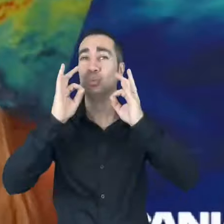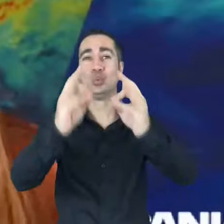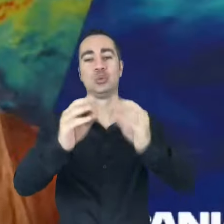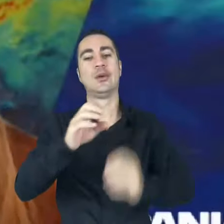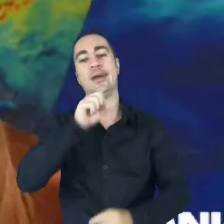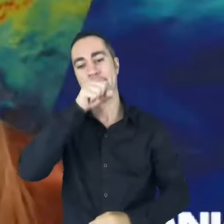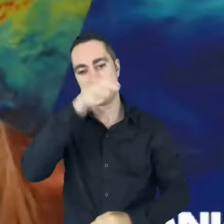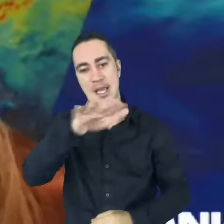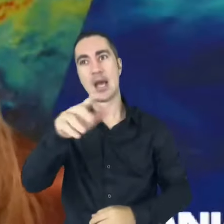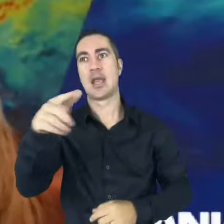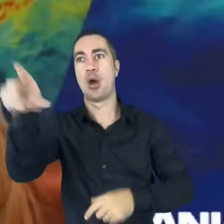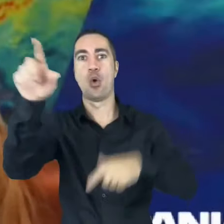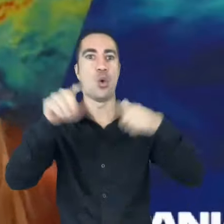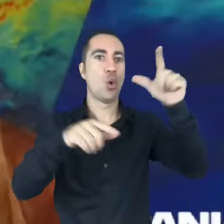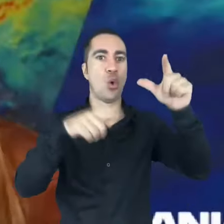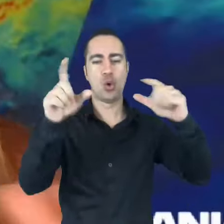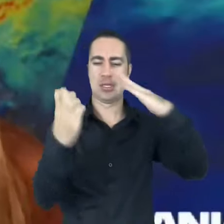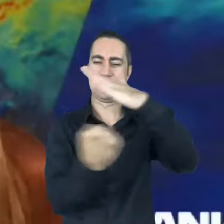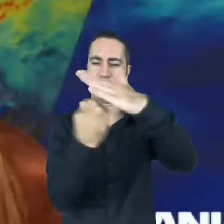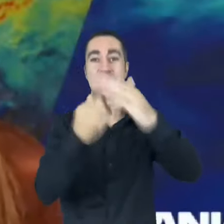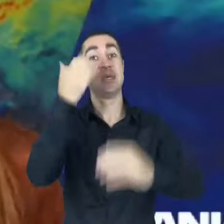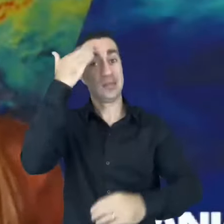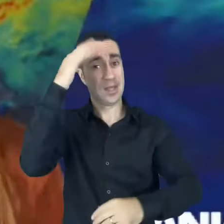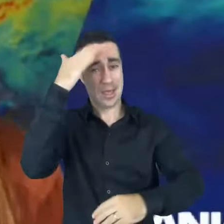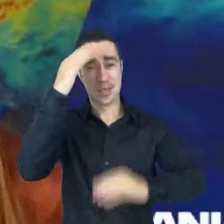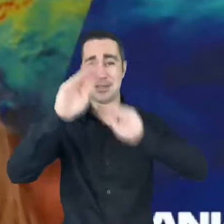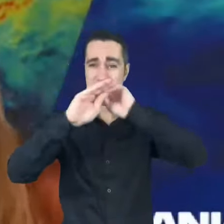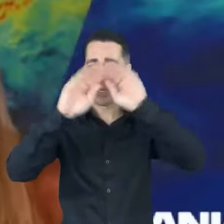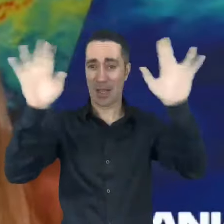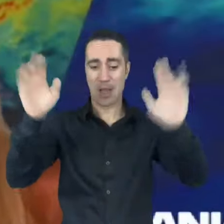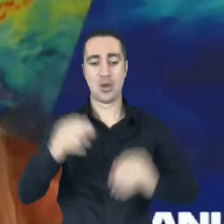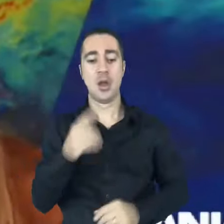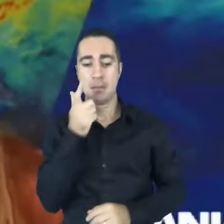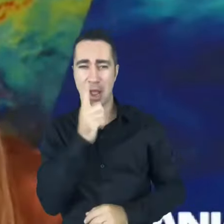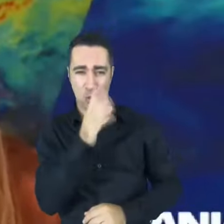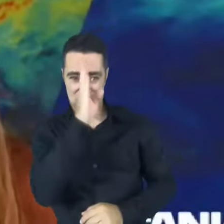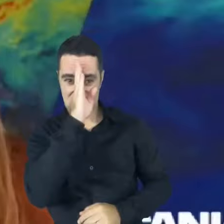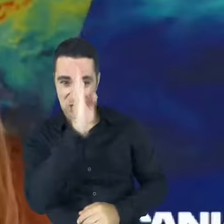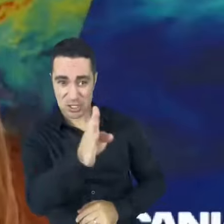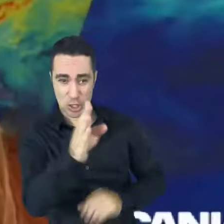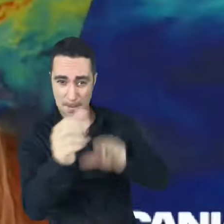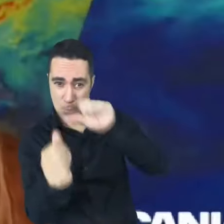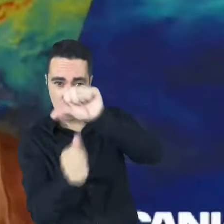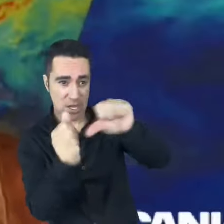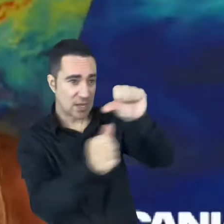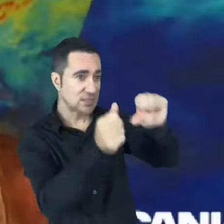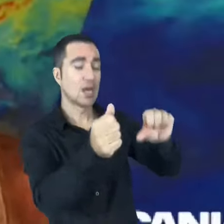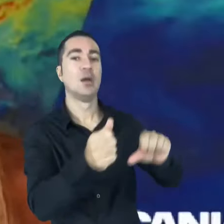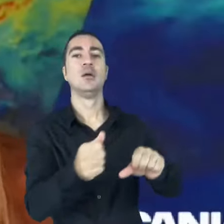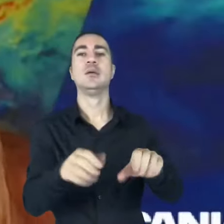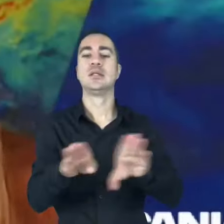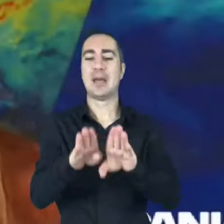outras entendem, porque para direcionar a mudança, para ter toda a solução, tem que estar